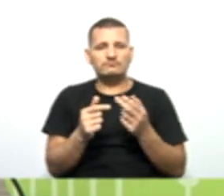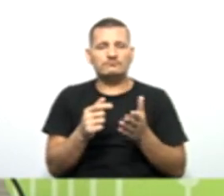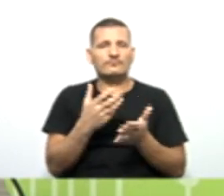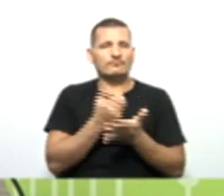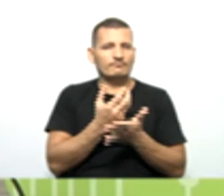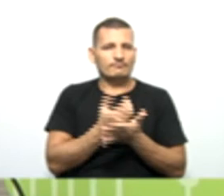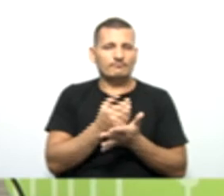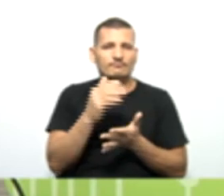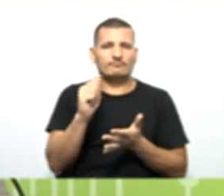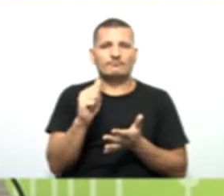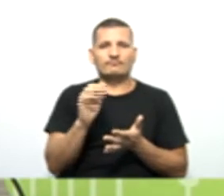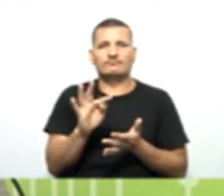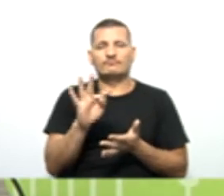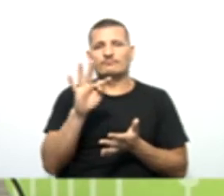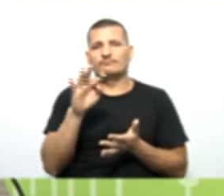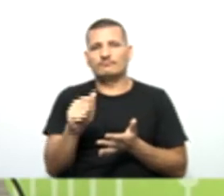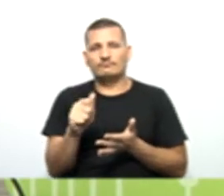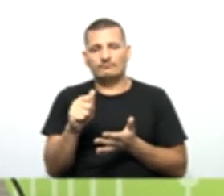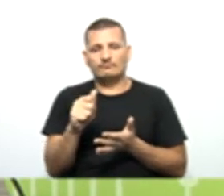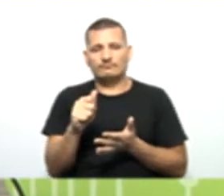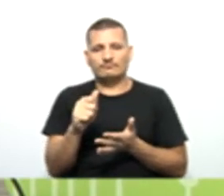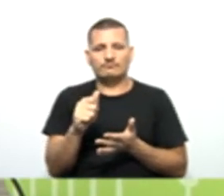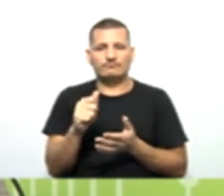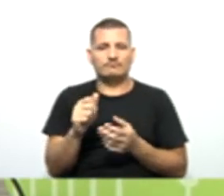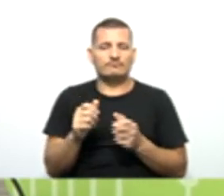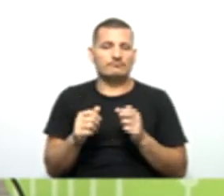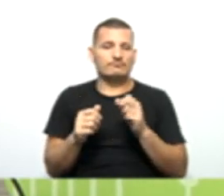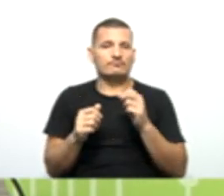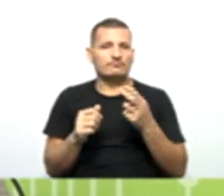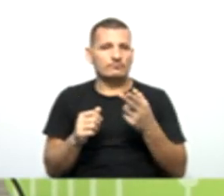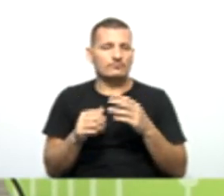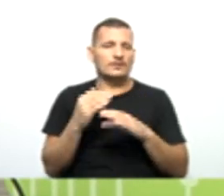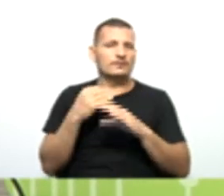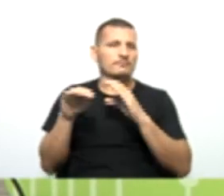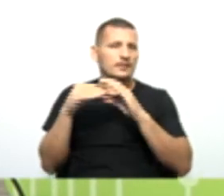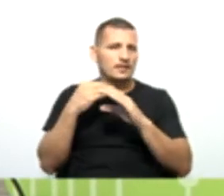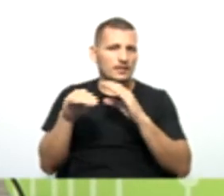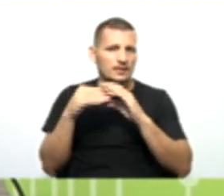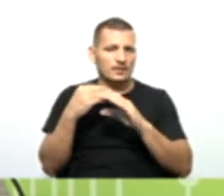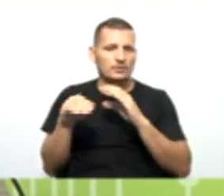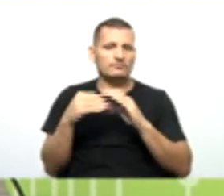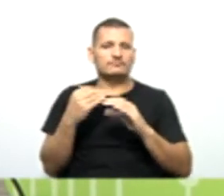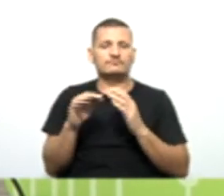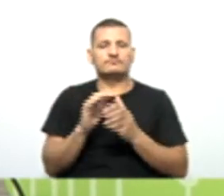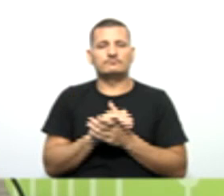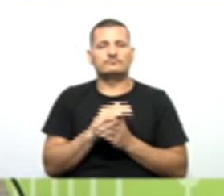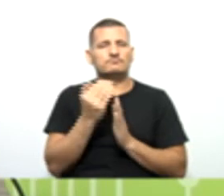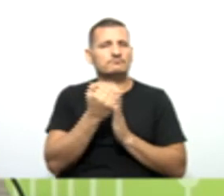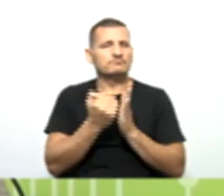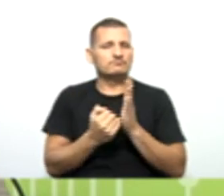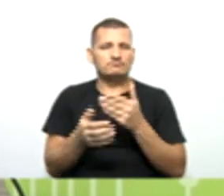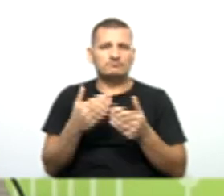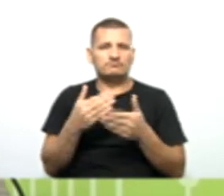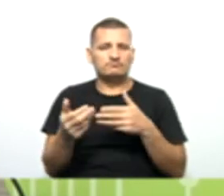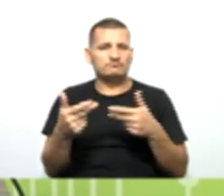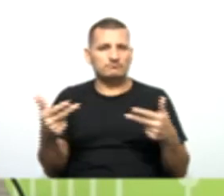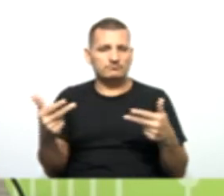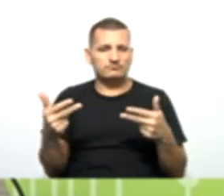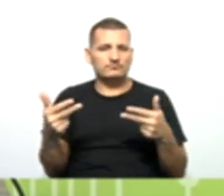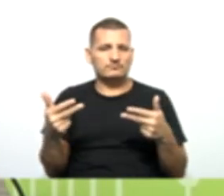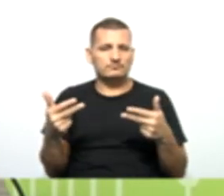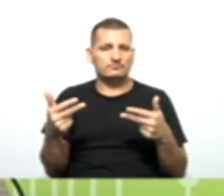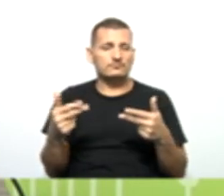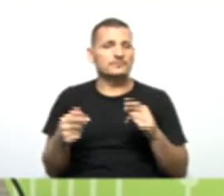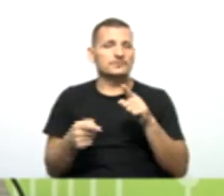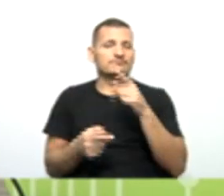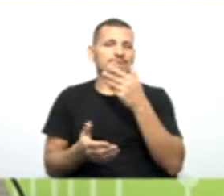de reuniões, de convenções, ou seja, até em e-mails, software de computador, programas, qualquer coisa de gerenciamento,